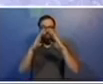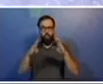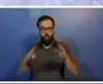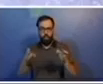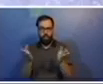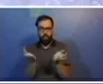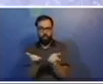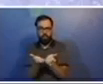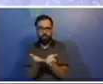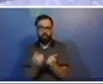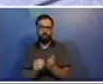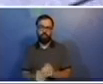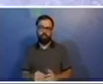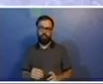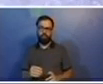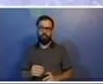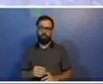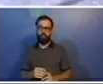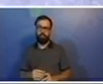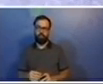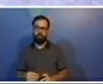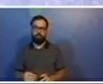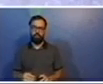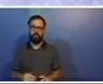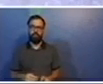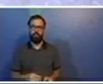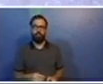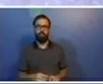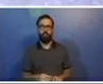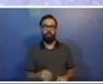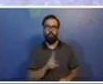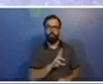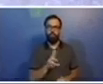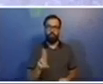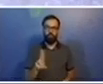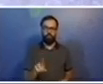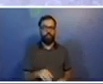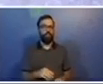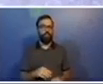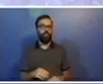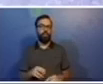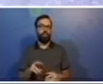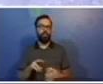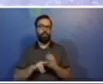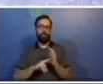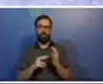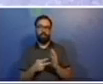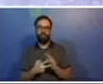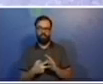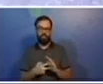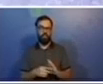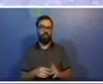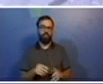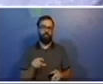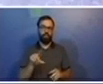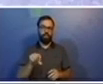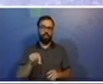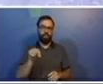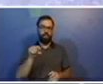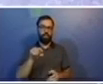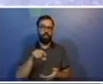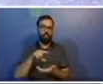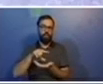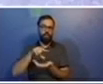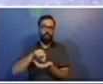um cone. Em grego, gimnosperma, gimnos significa nu, esperma, semente. É uma semente